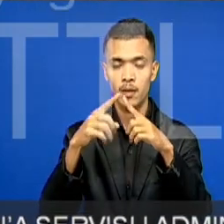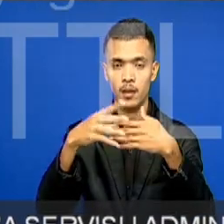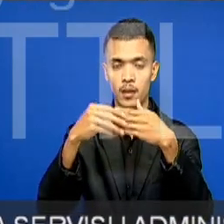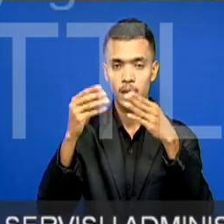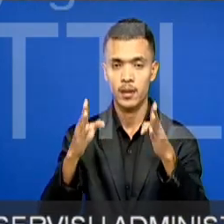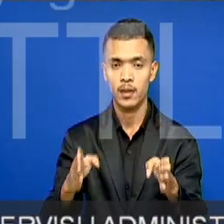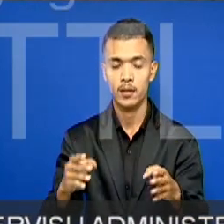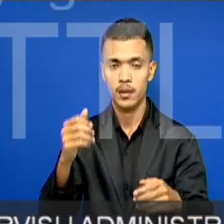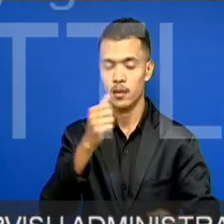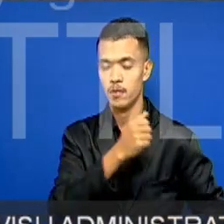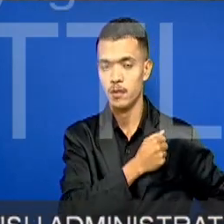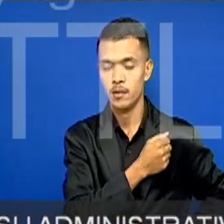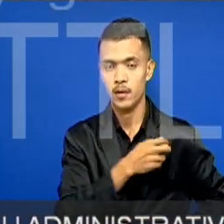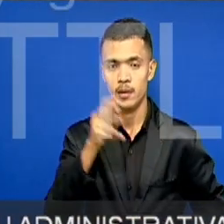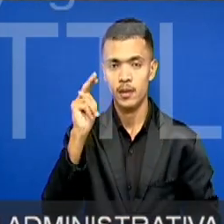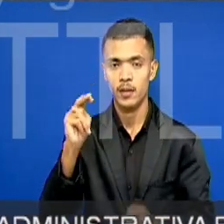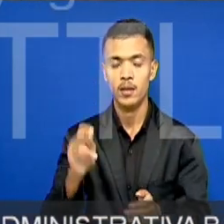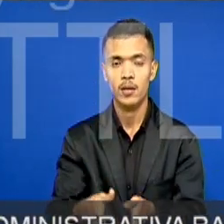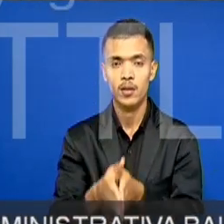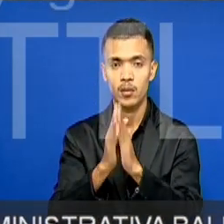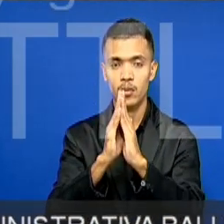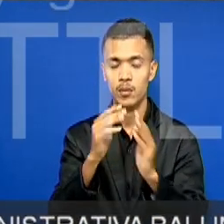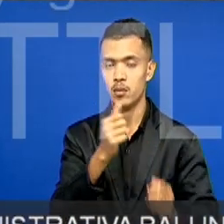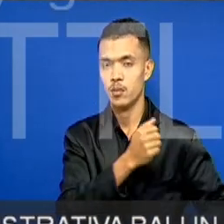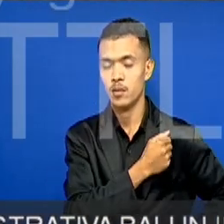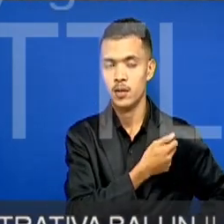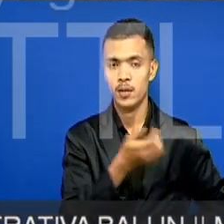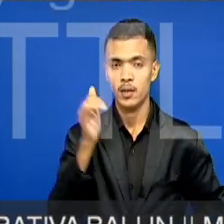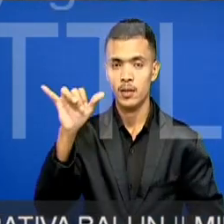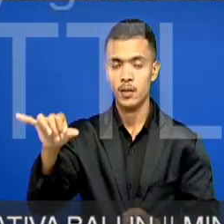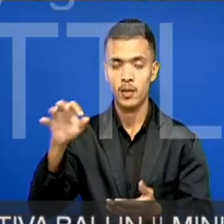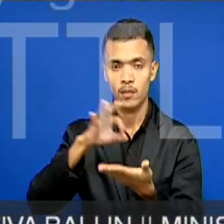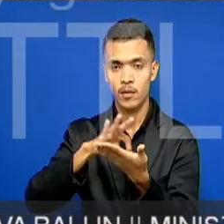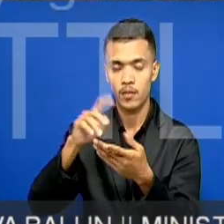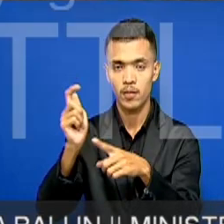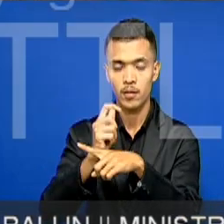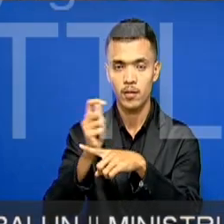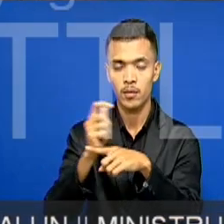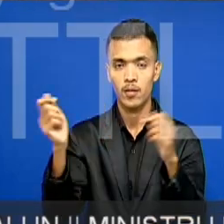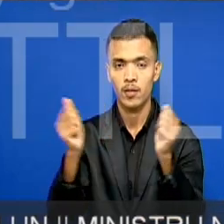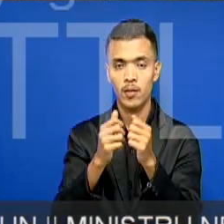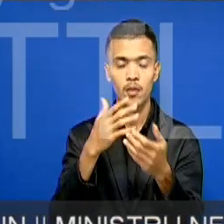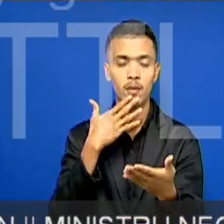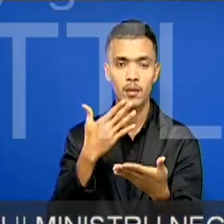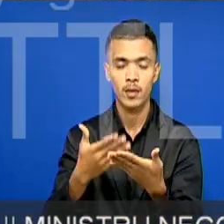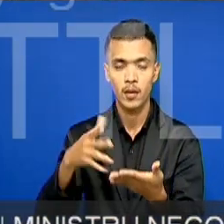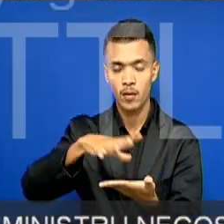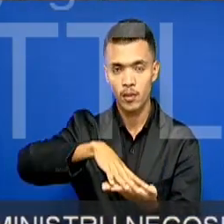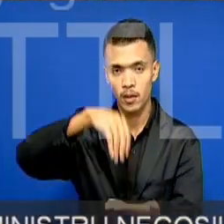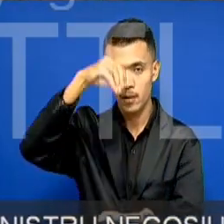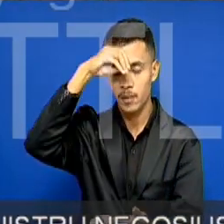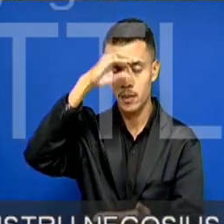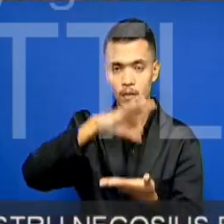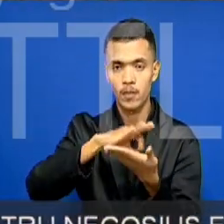Dian. Tambanenia Husuba Militar Sira ato frequenta curso ou disciplina, onde aprende saída maca formador Sira